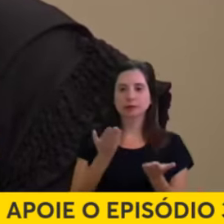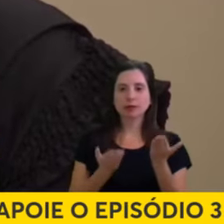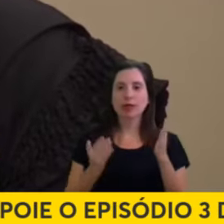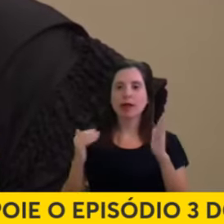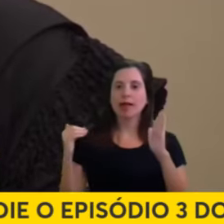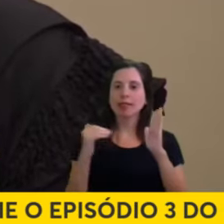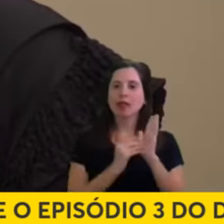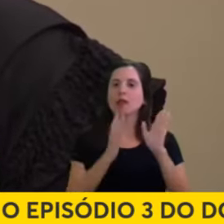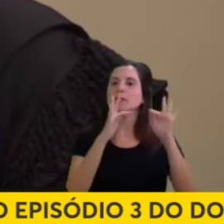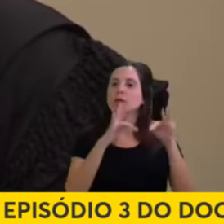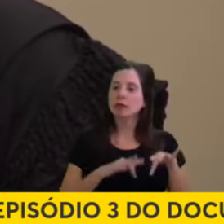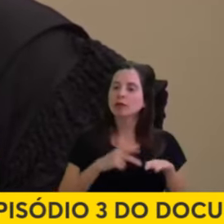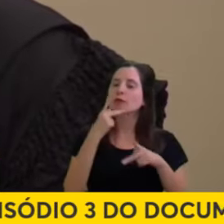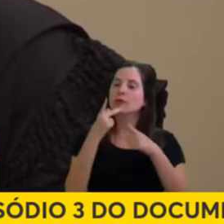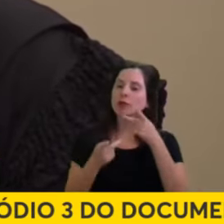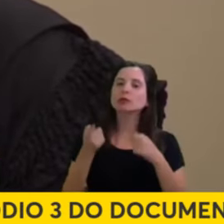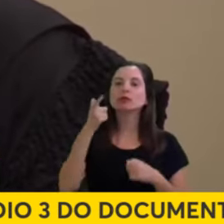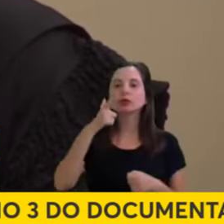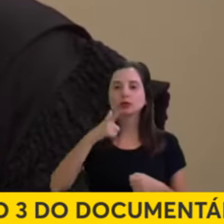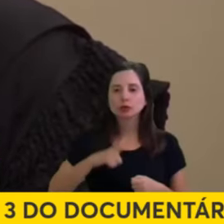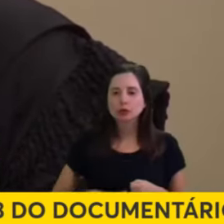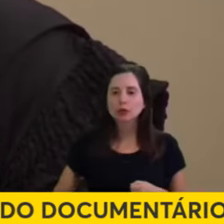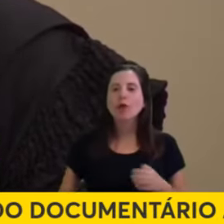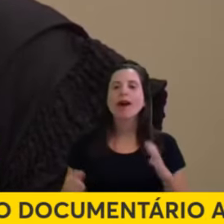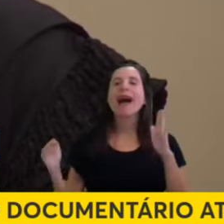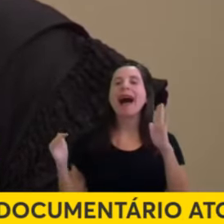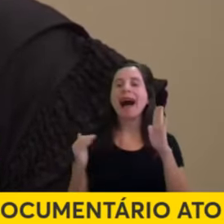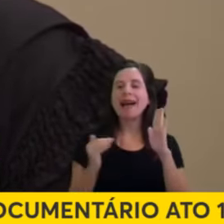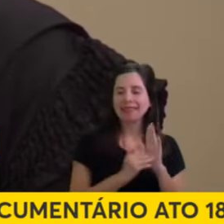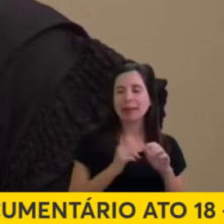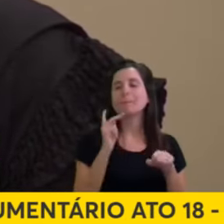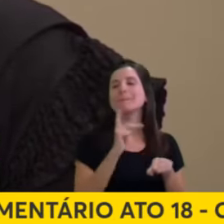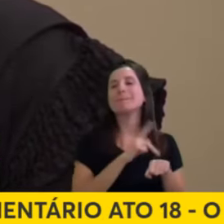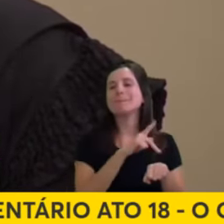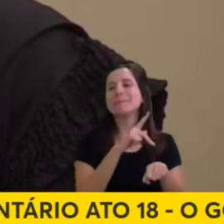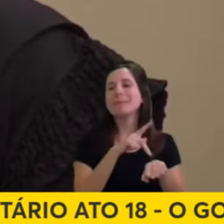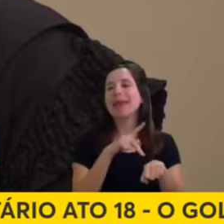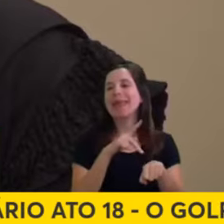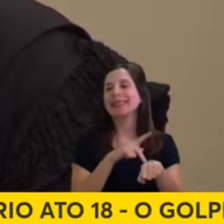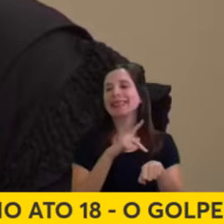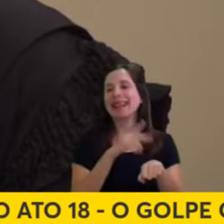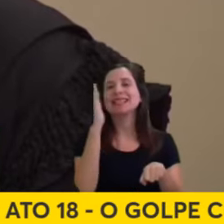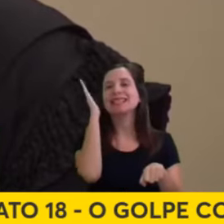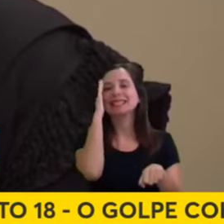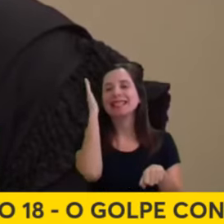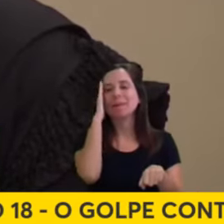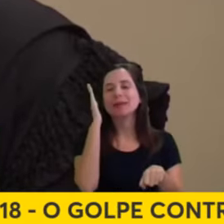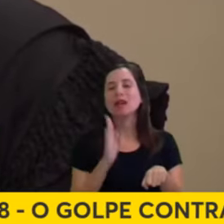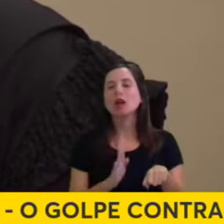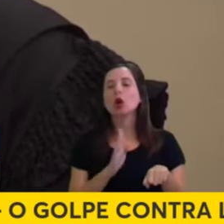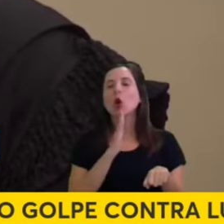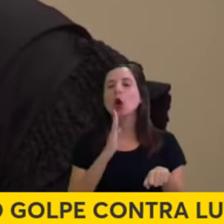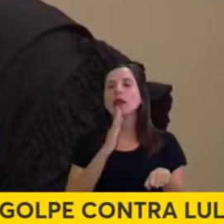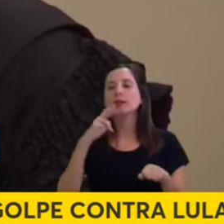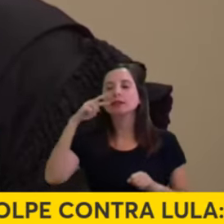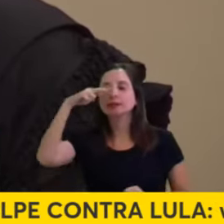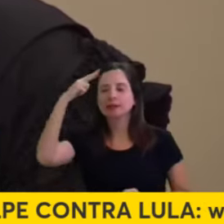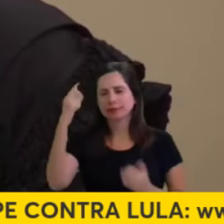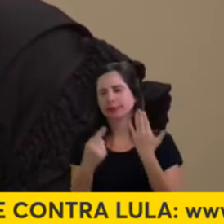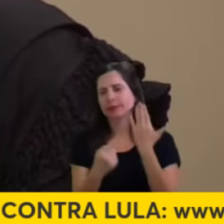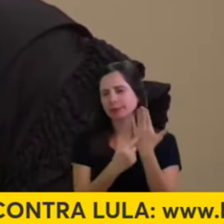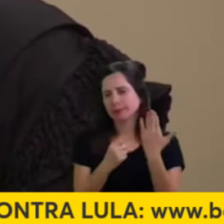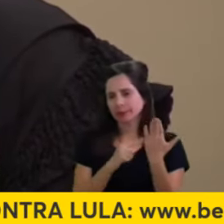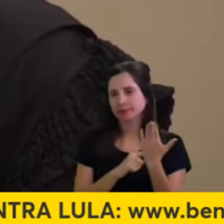porque reafirmo até as pedr sabiam Quem era Sérgio moro cujo nome era conhecido nacionalmente pela atuação na operação lava-jato